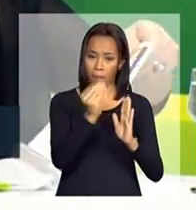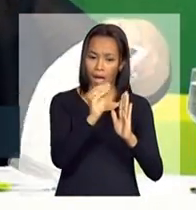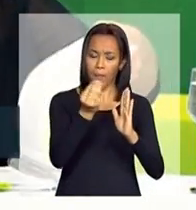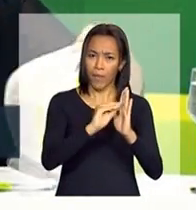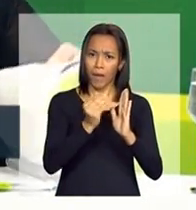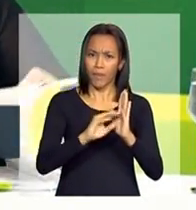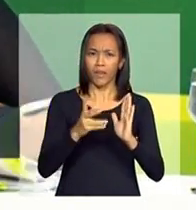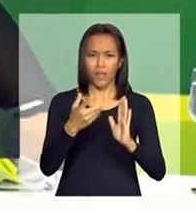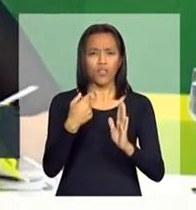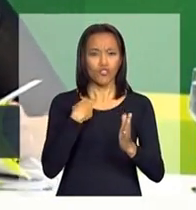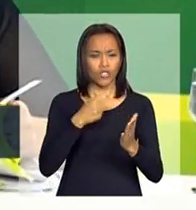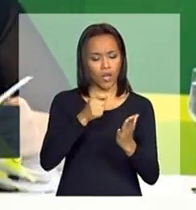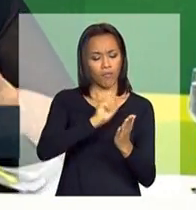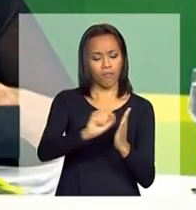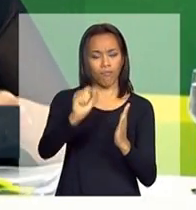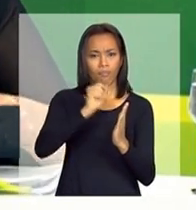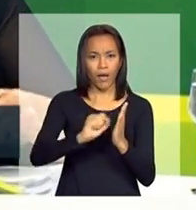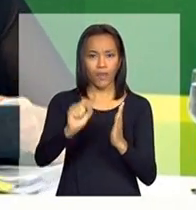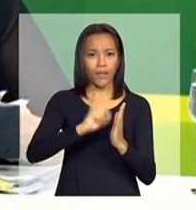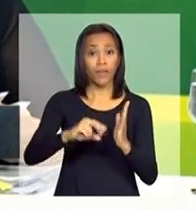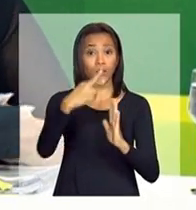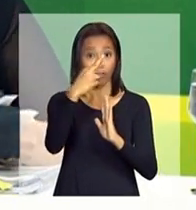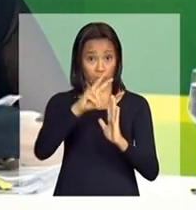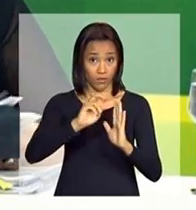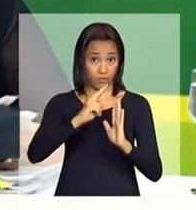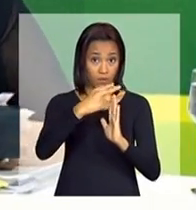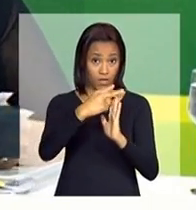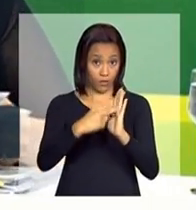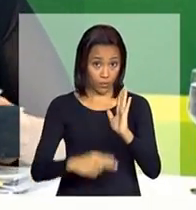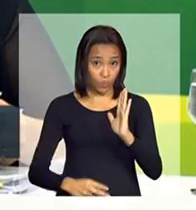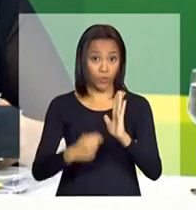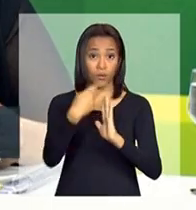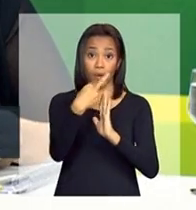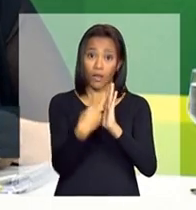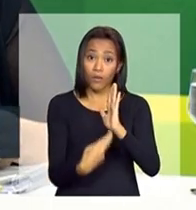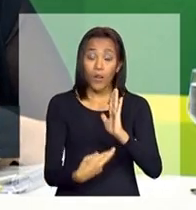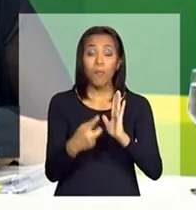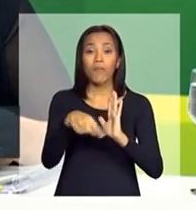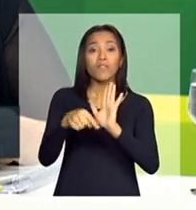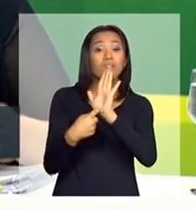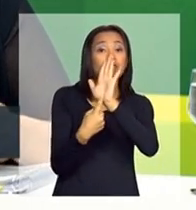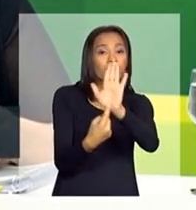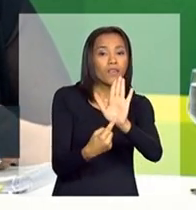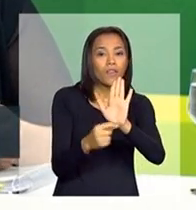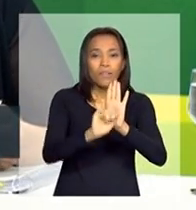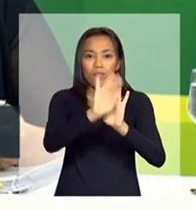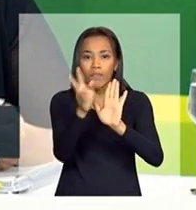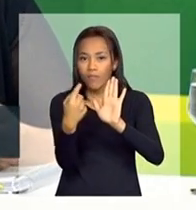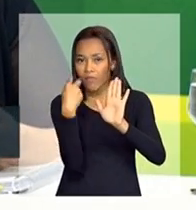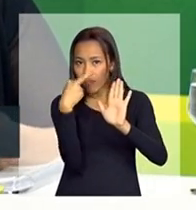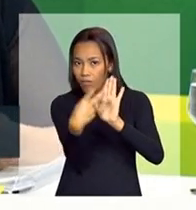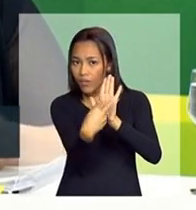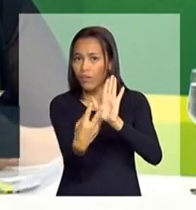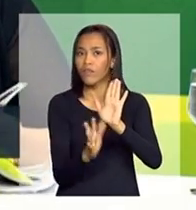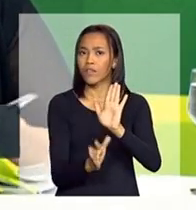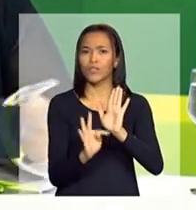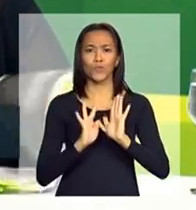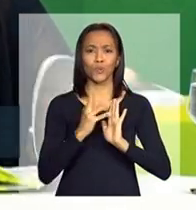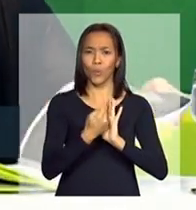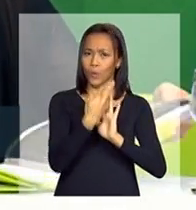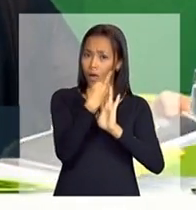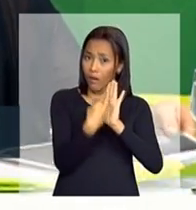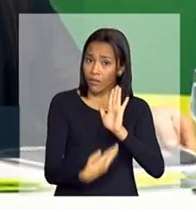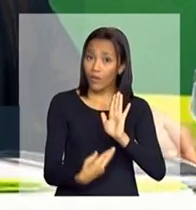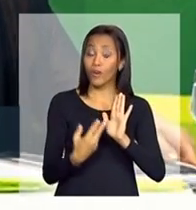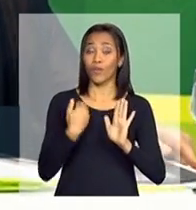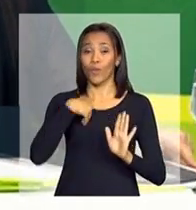fiz até algumas marcações aqui Marc durante todo o relatório até para visualmente dá para ver todo o relatório nós